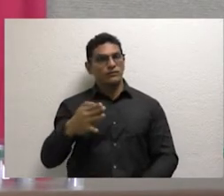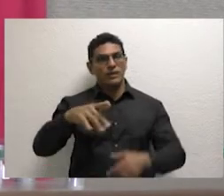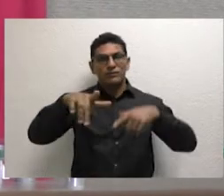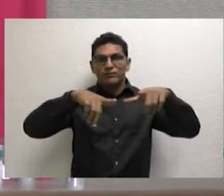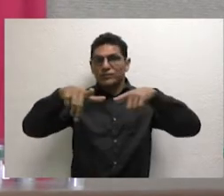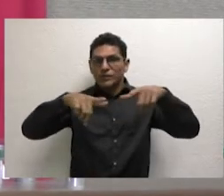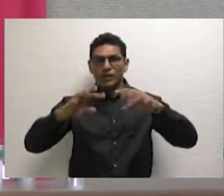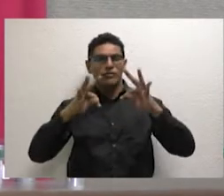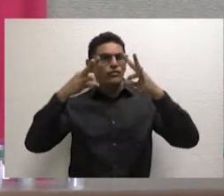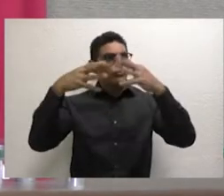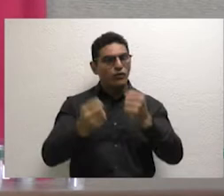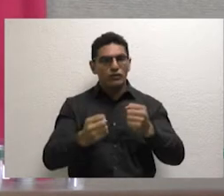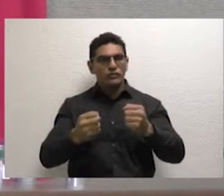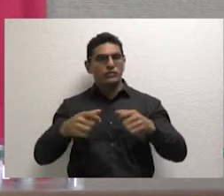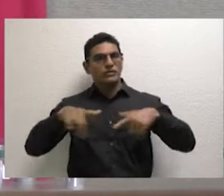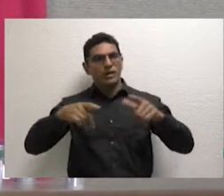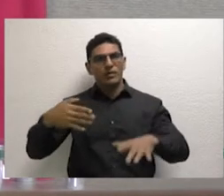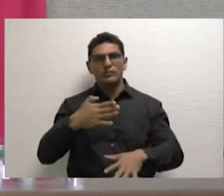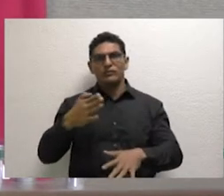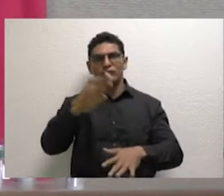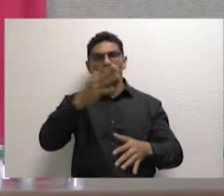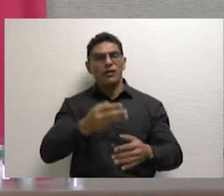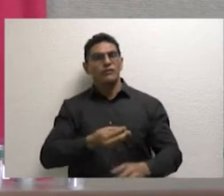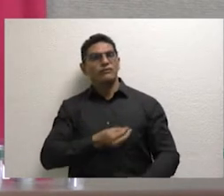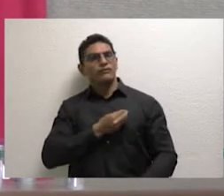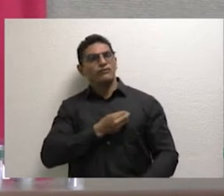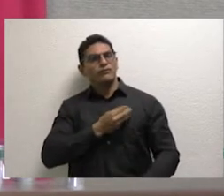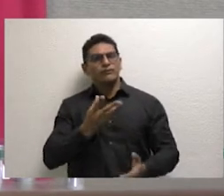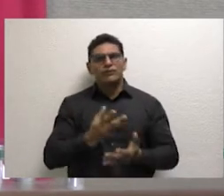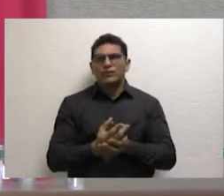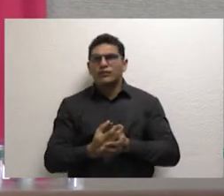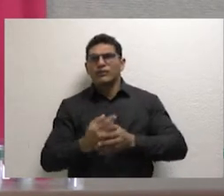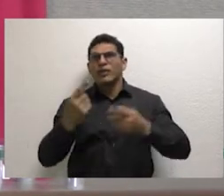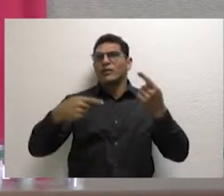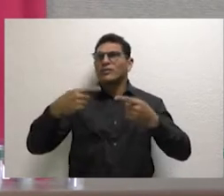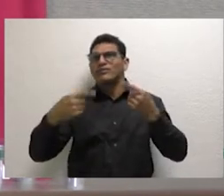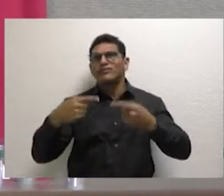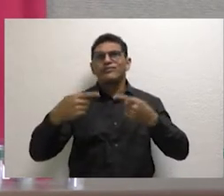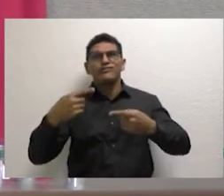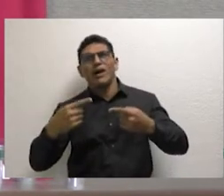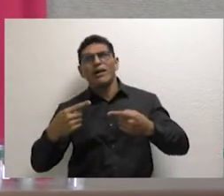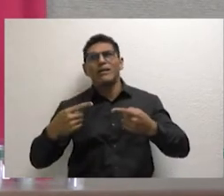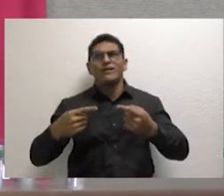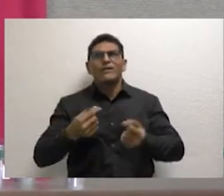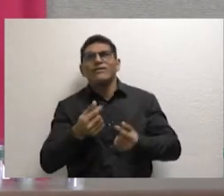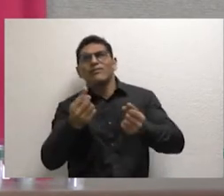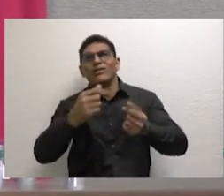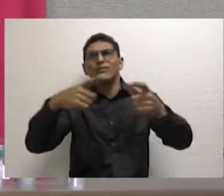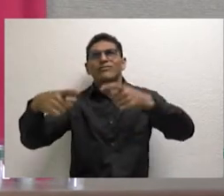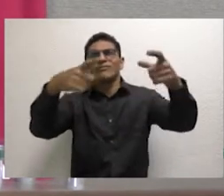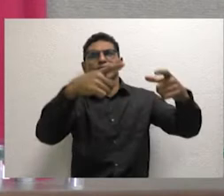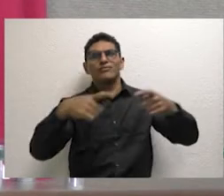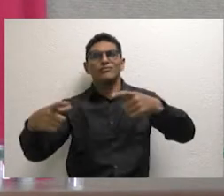todos os piscicultores do nosso Estado, eles vivem numa concorrência desleal com outros Estados. importados.